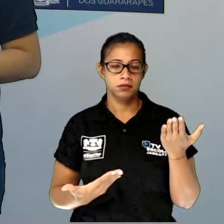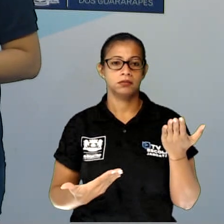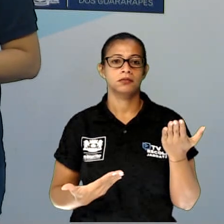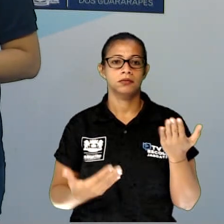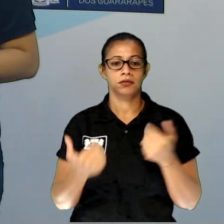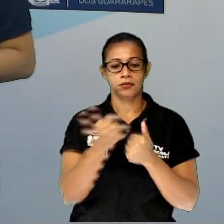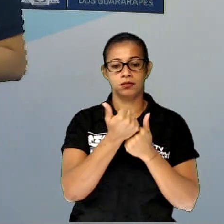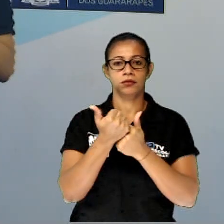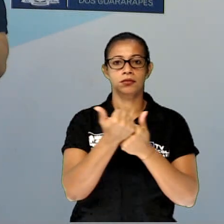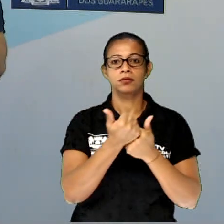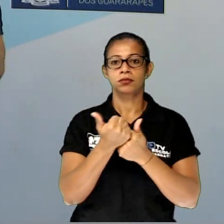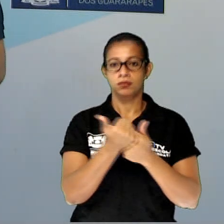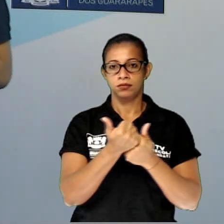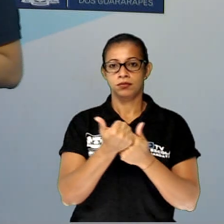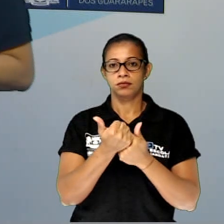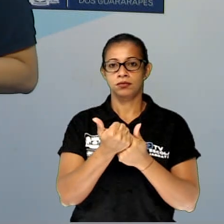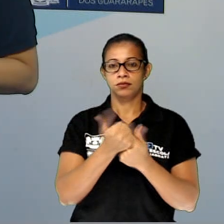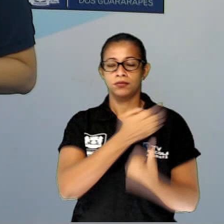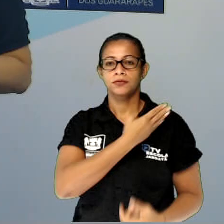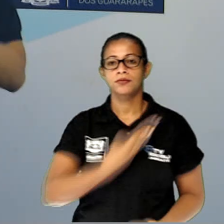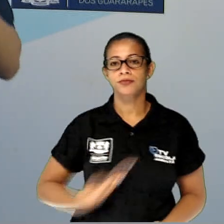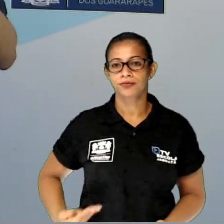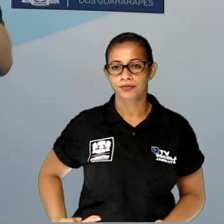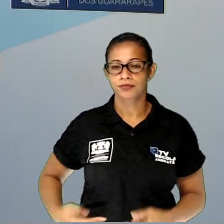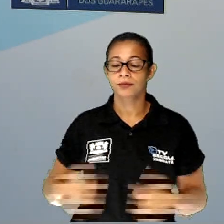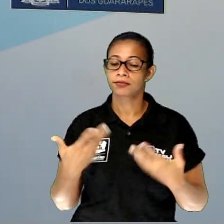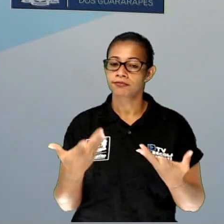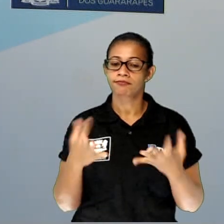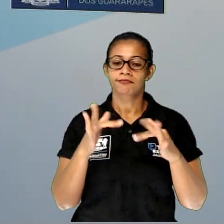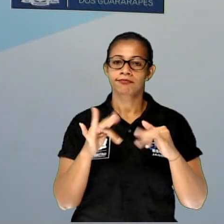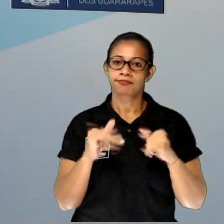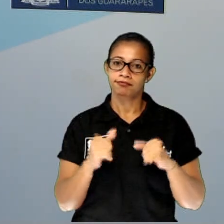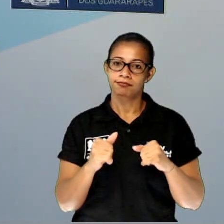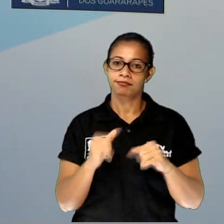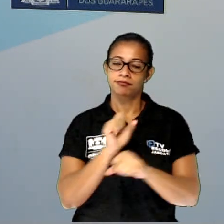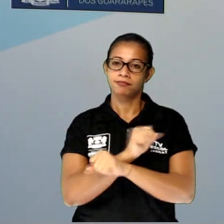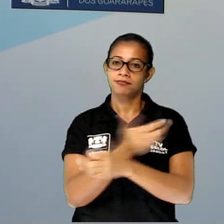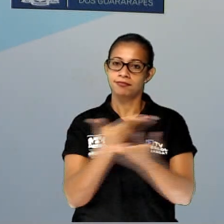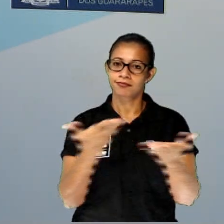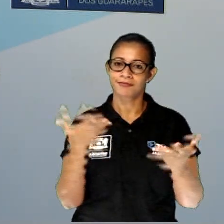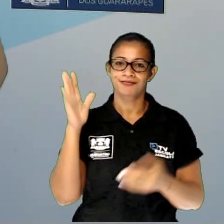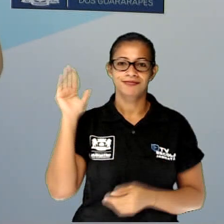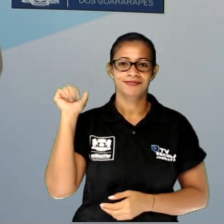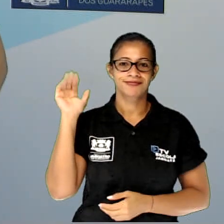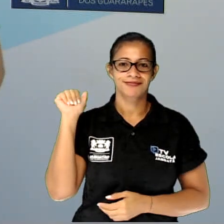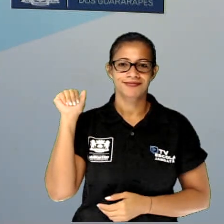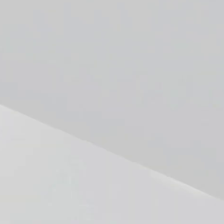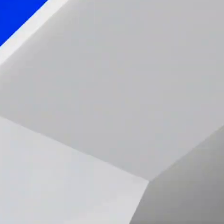JK. Com isso, eu me despeço e aguardo vocês na próxima aula. Até lá!